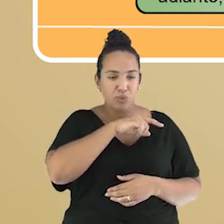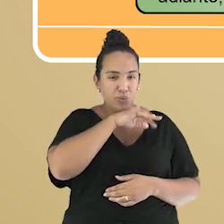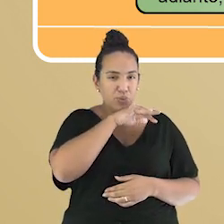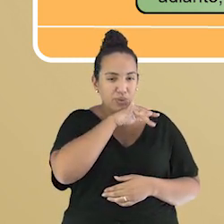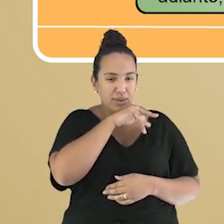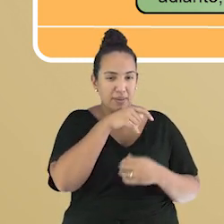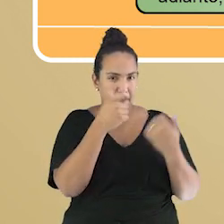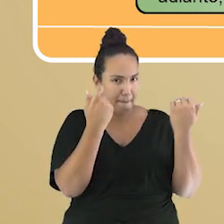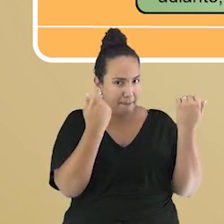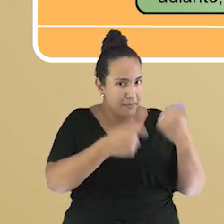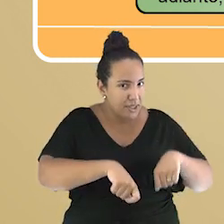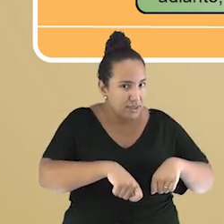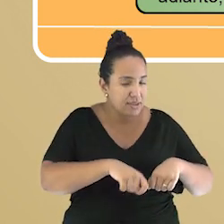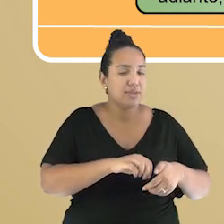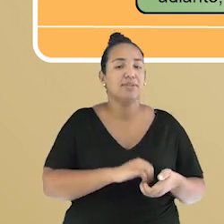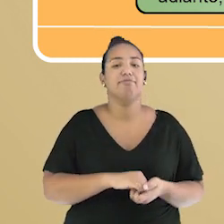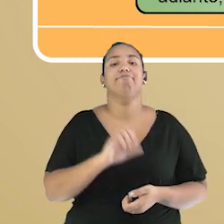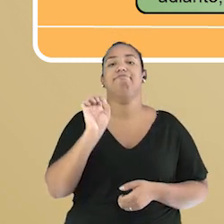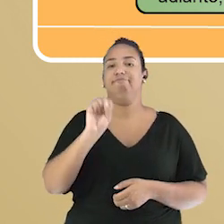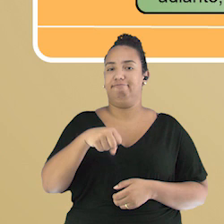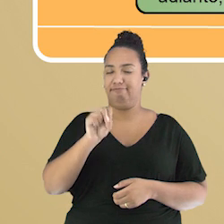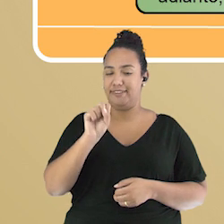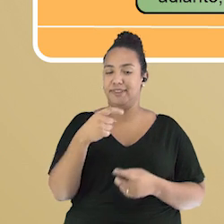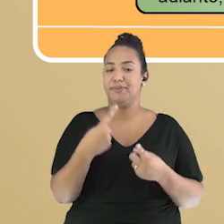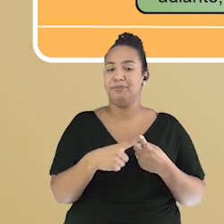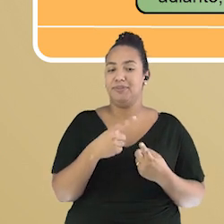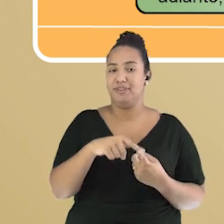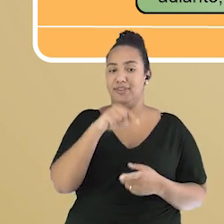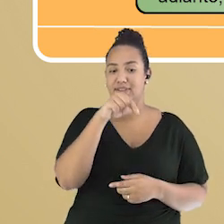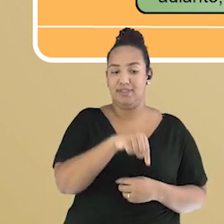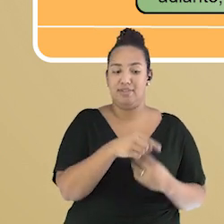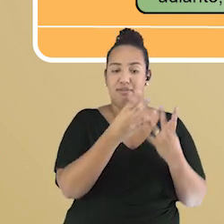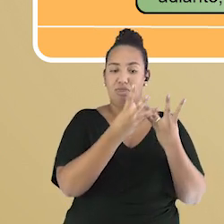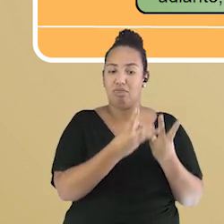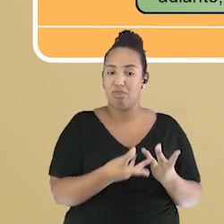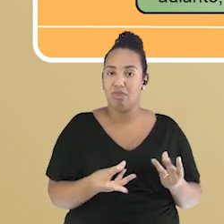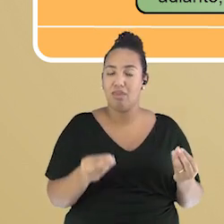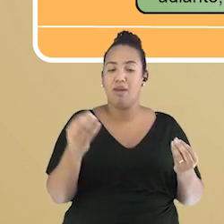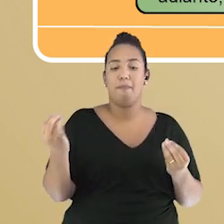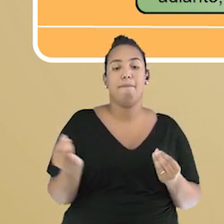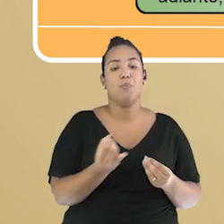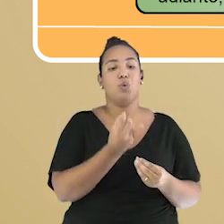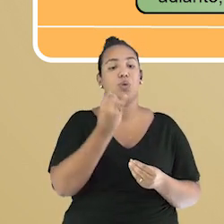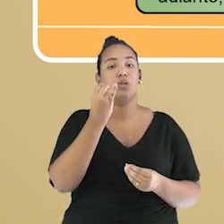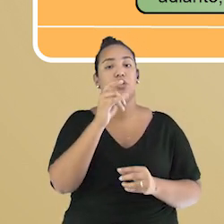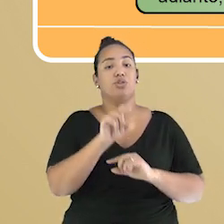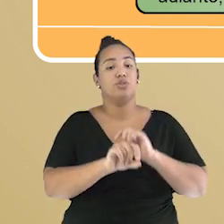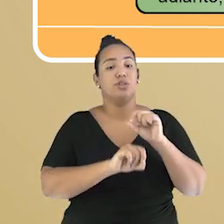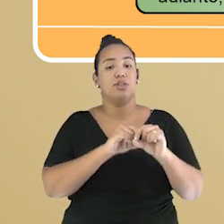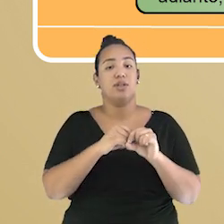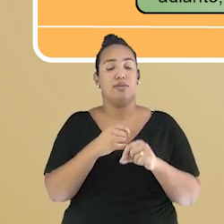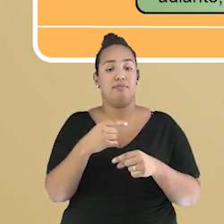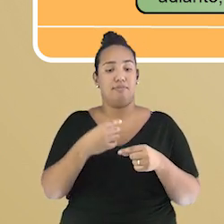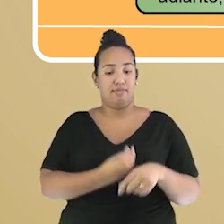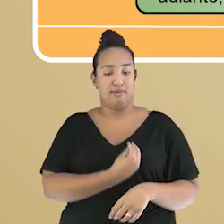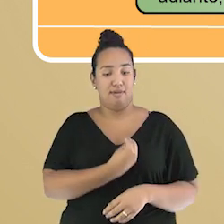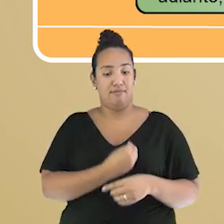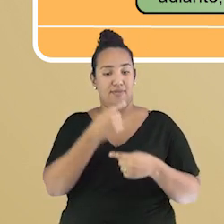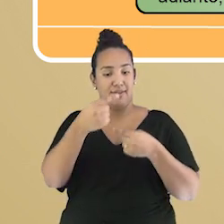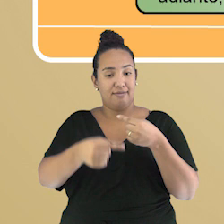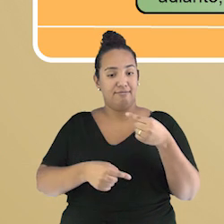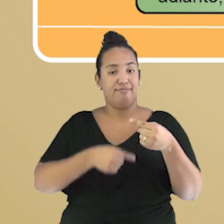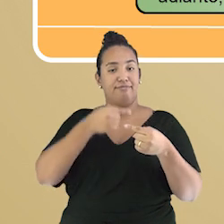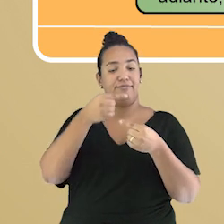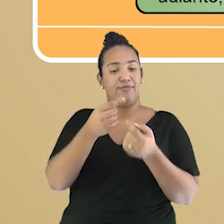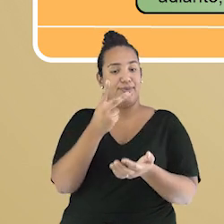necessárias? Sim, são altamente necessárias e fundamentais para a continuidade da